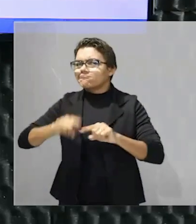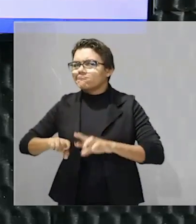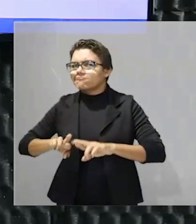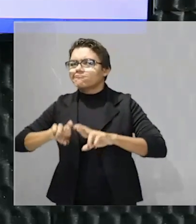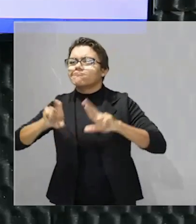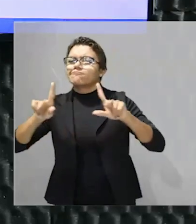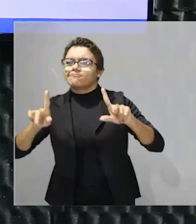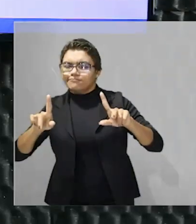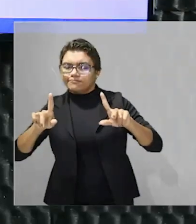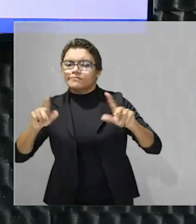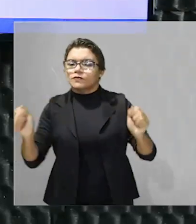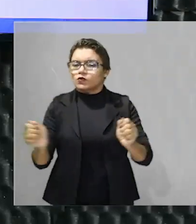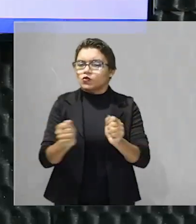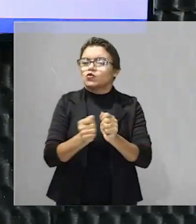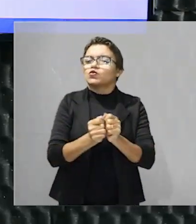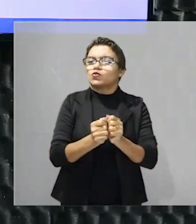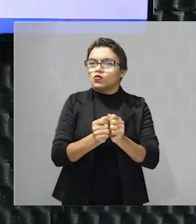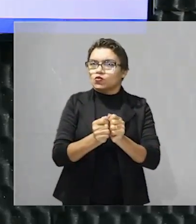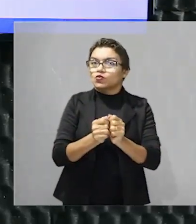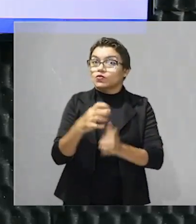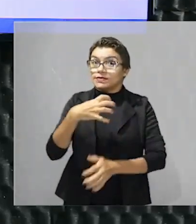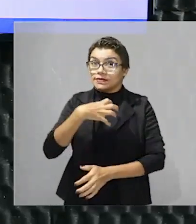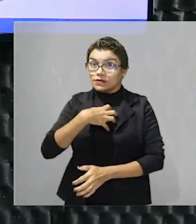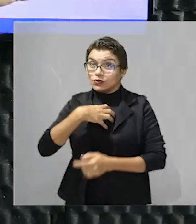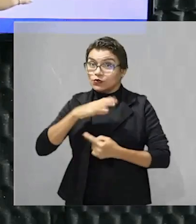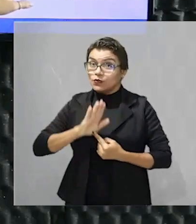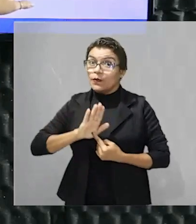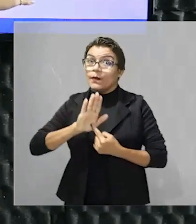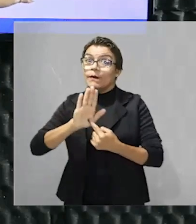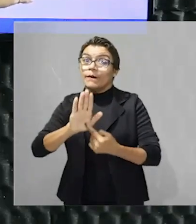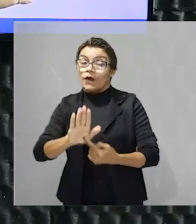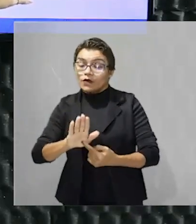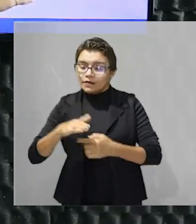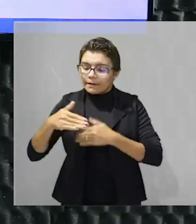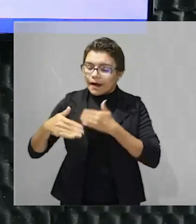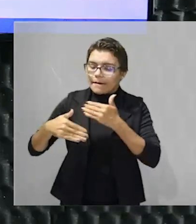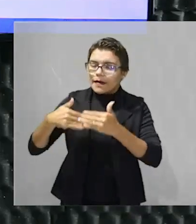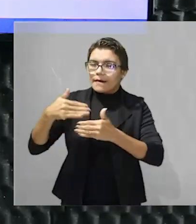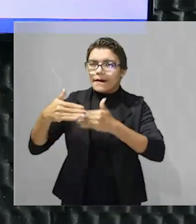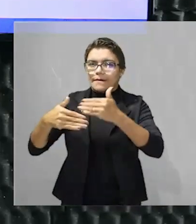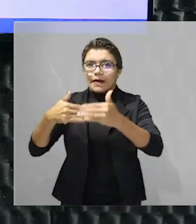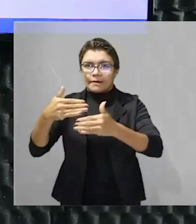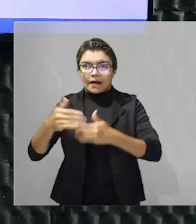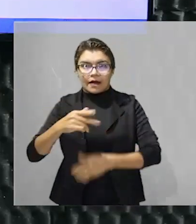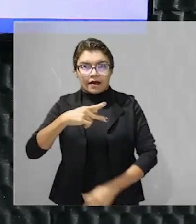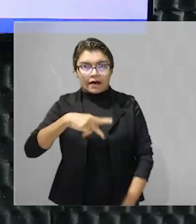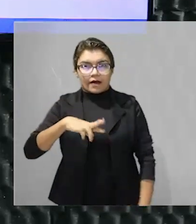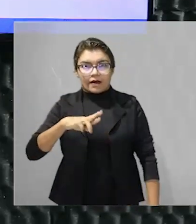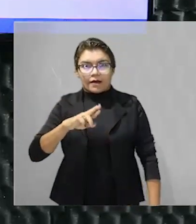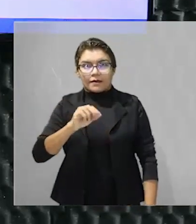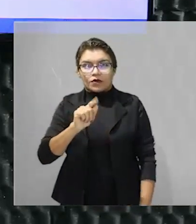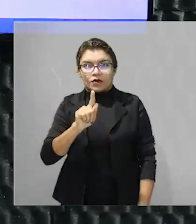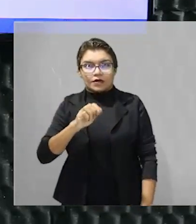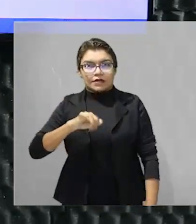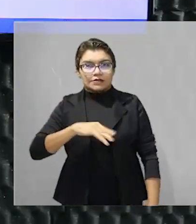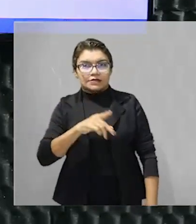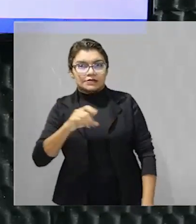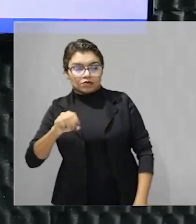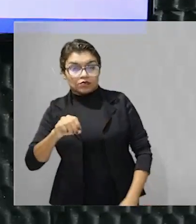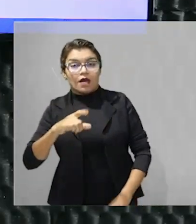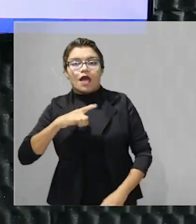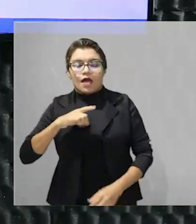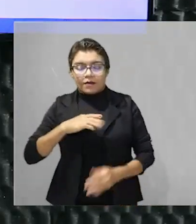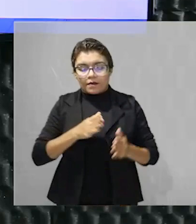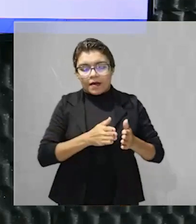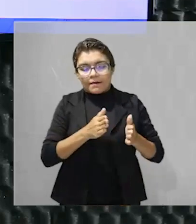vão juntos fazer um sentido, mostrando uma progressão. Progressão quer dizer uma sequência